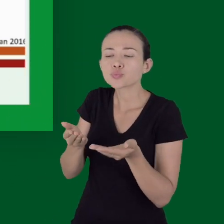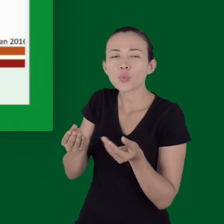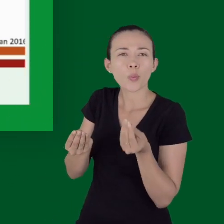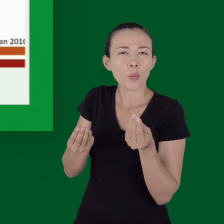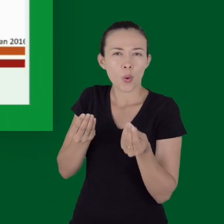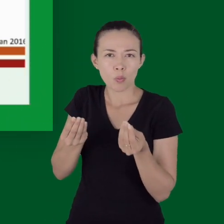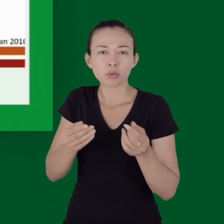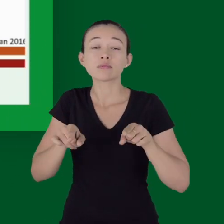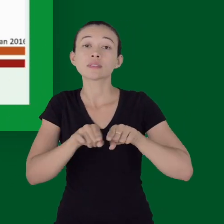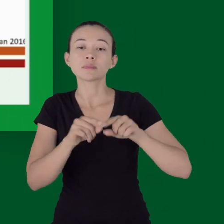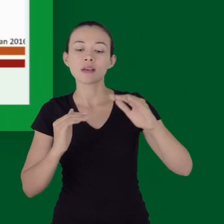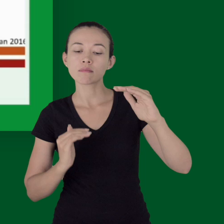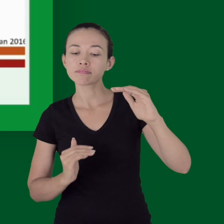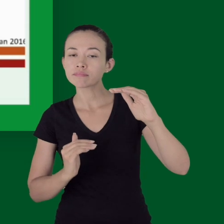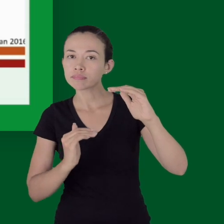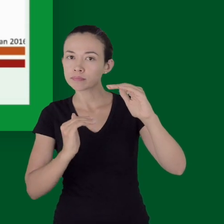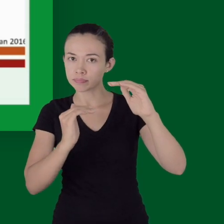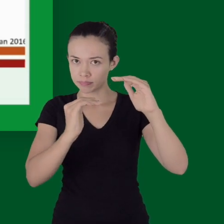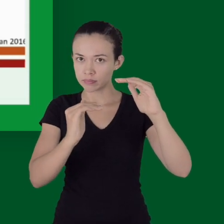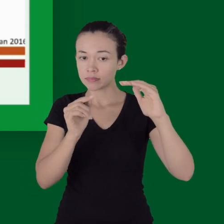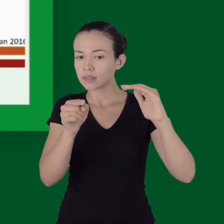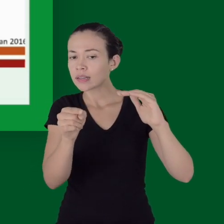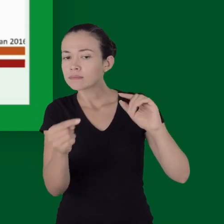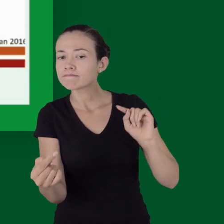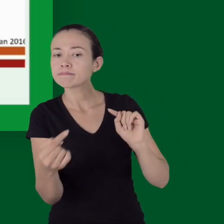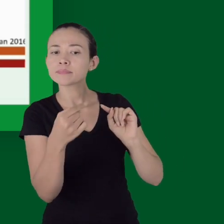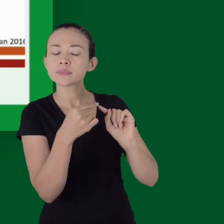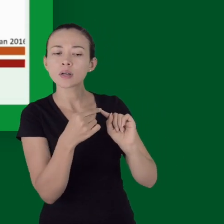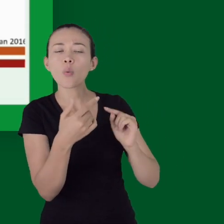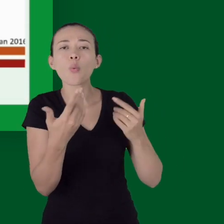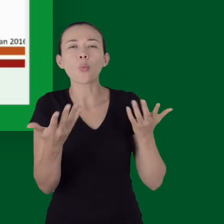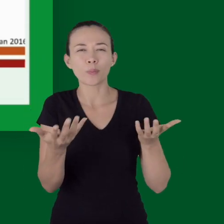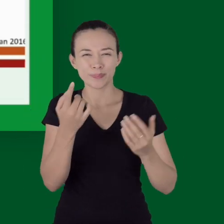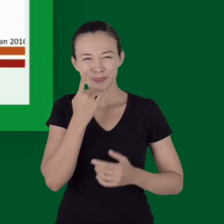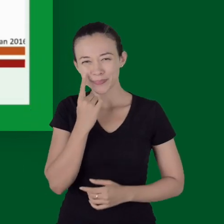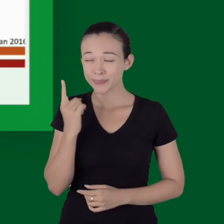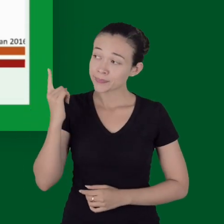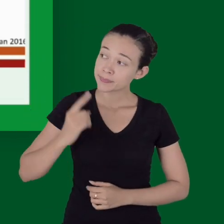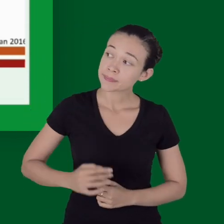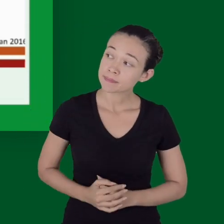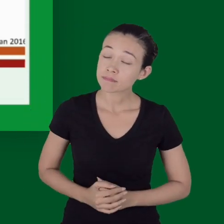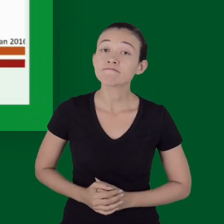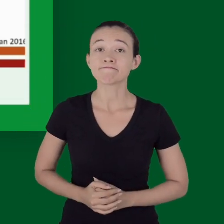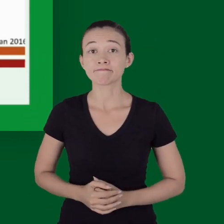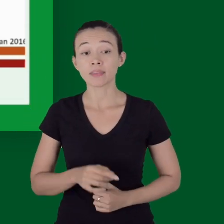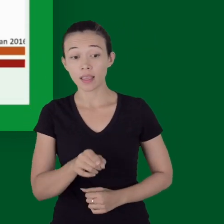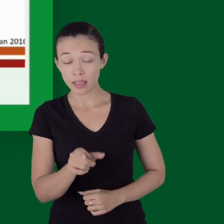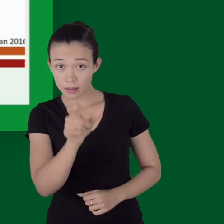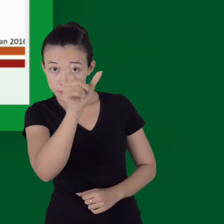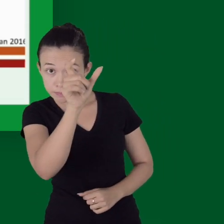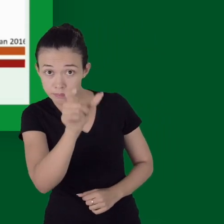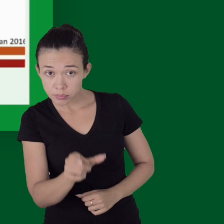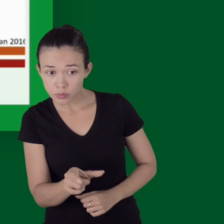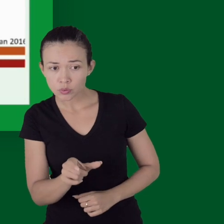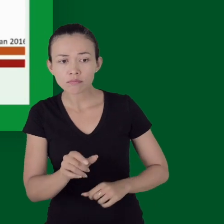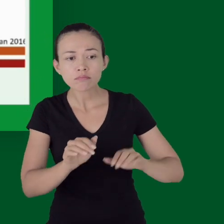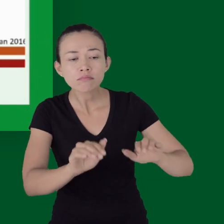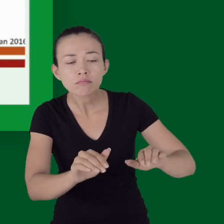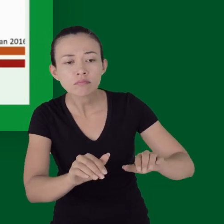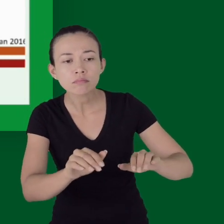e classificação desses pacientes, né? O primeiro passo é checar a resposta da vítima do